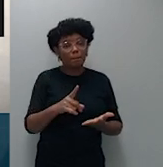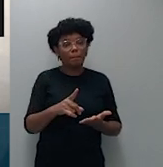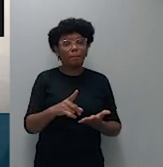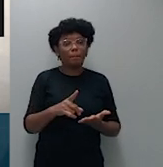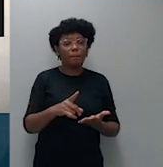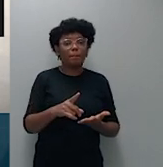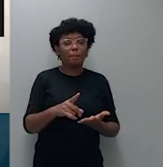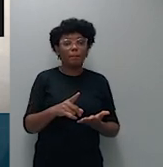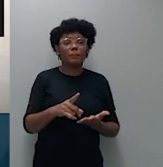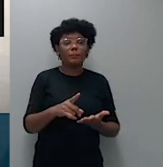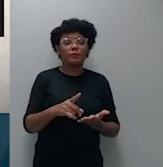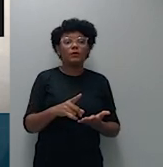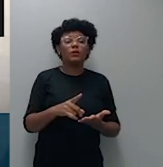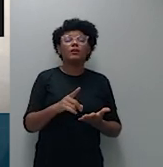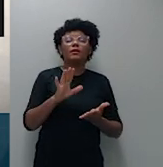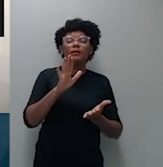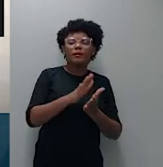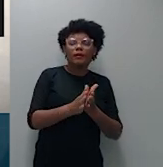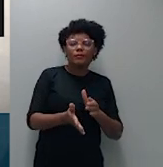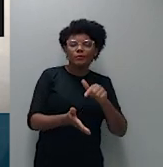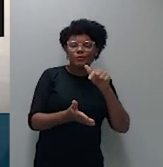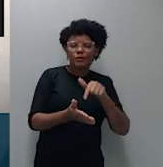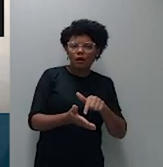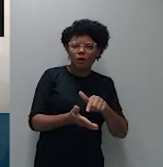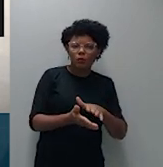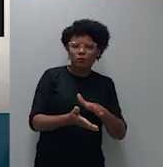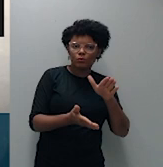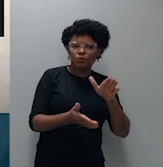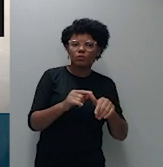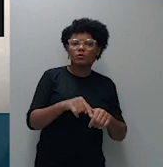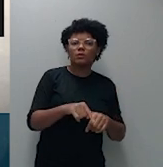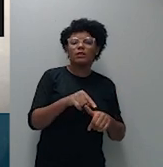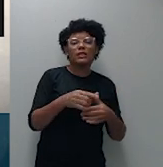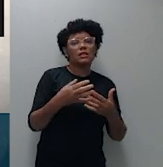revolvimento do conjunto fático-probatório dos autos